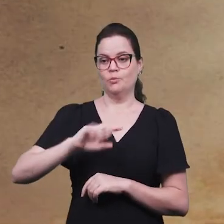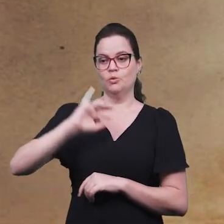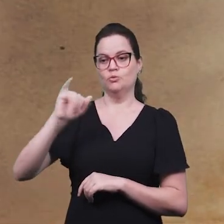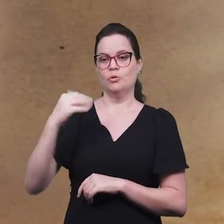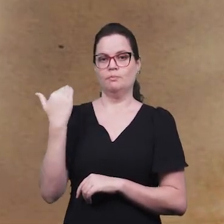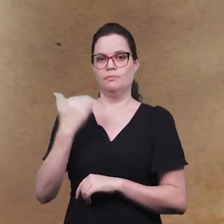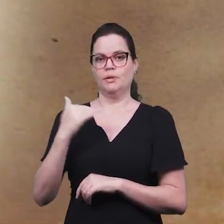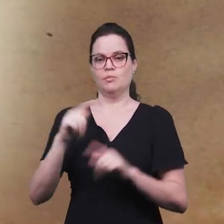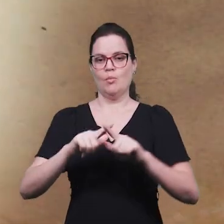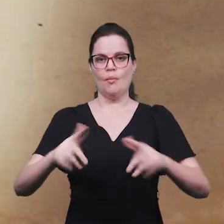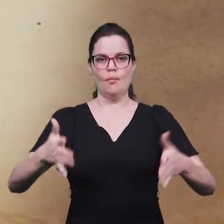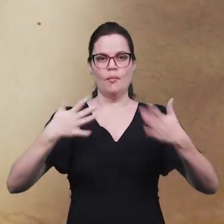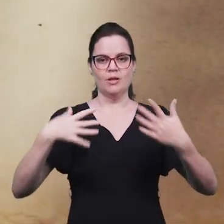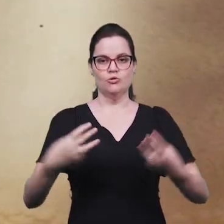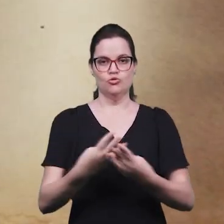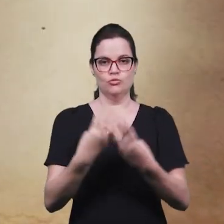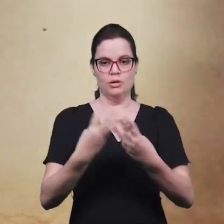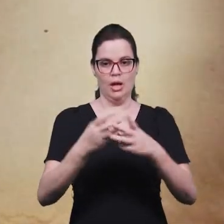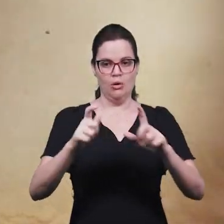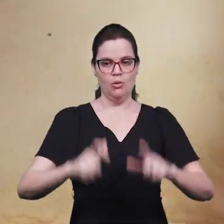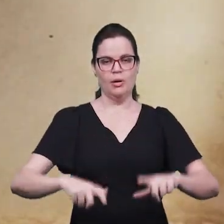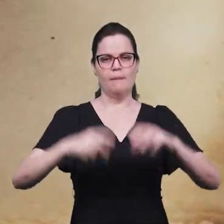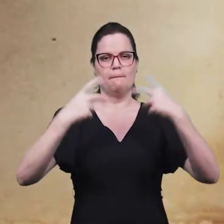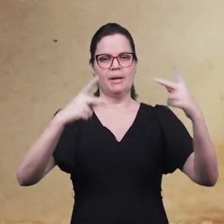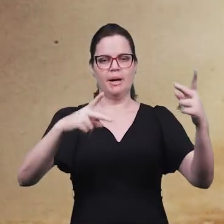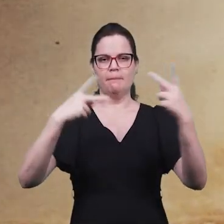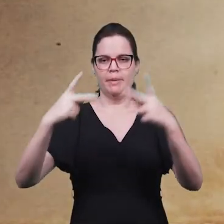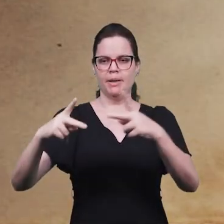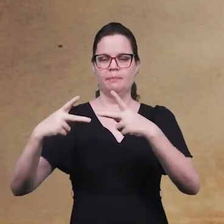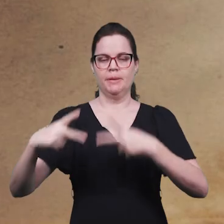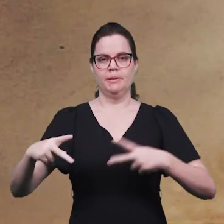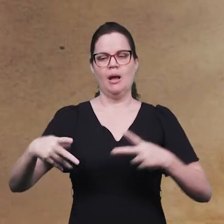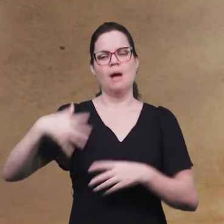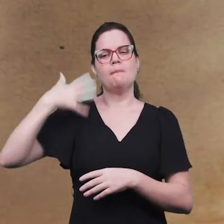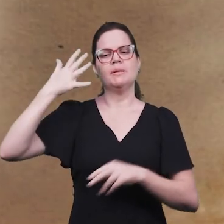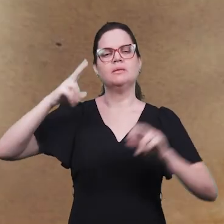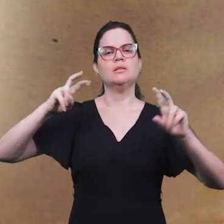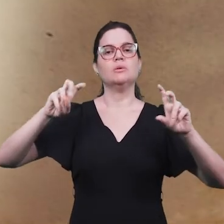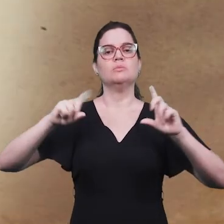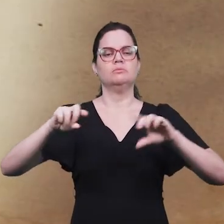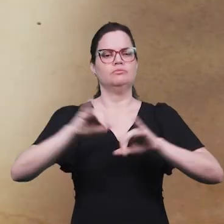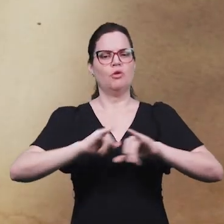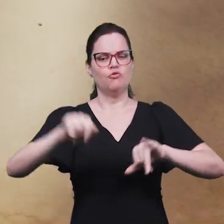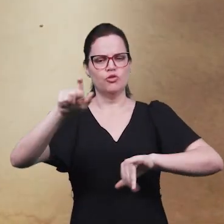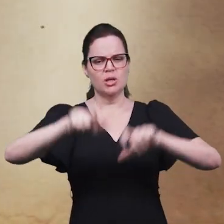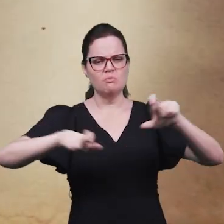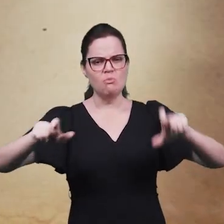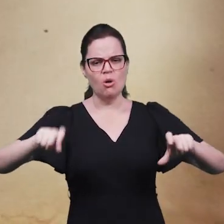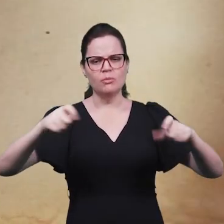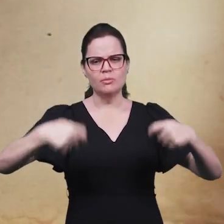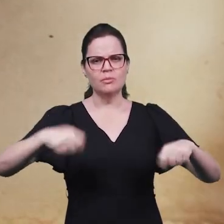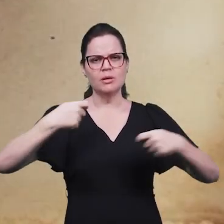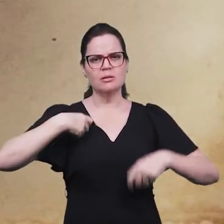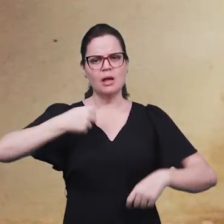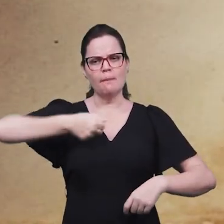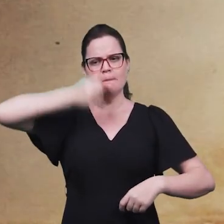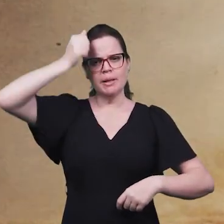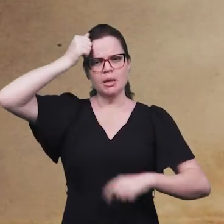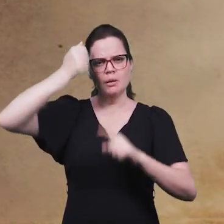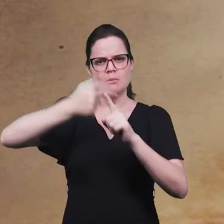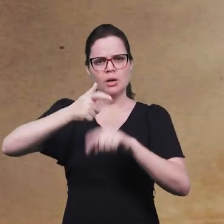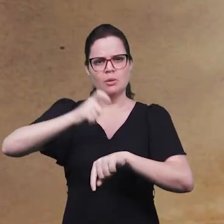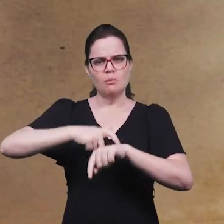Batista pregando no deserto da Judéia. E a mensagem dele dizendo: arrependei-vos, porque